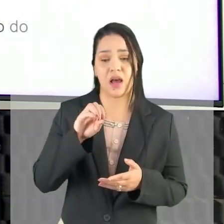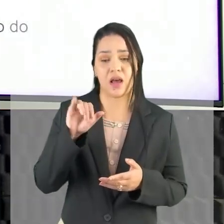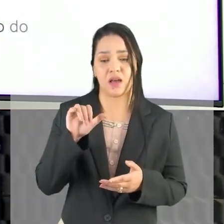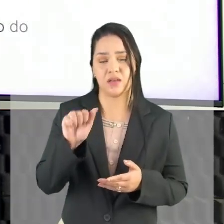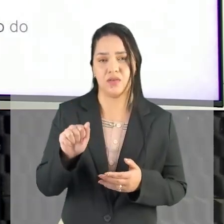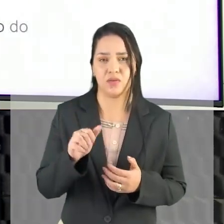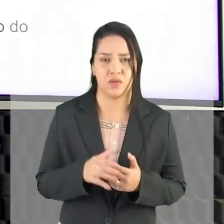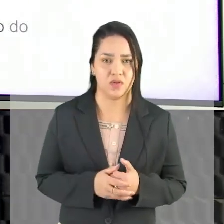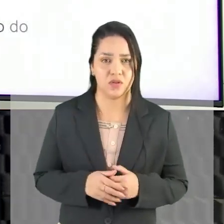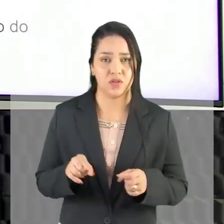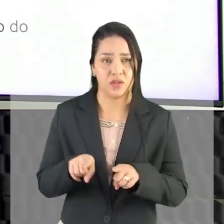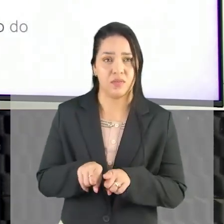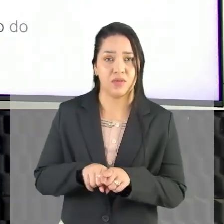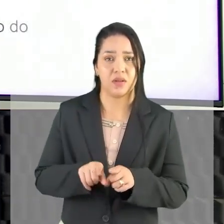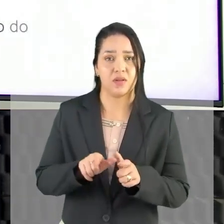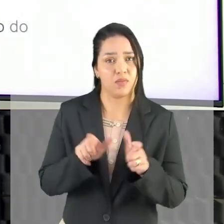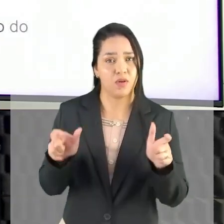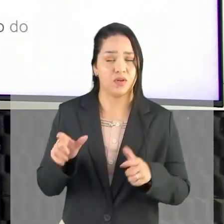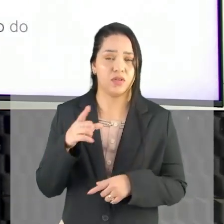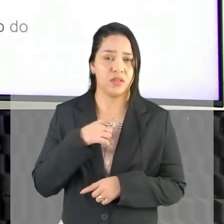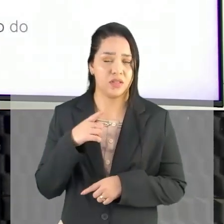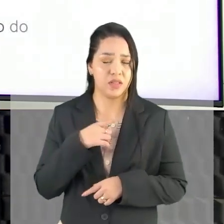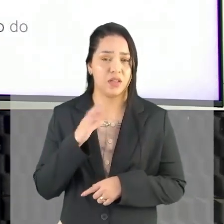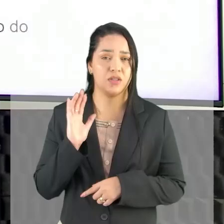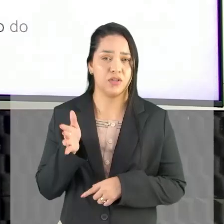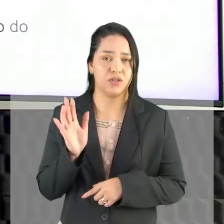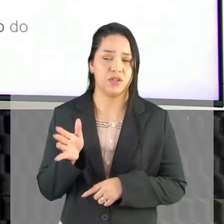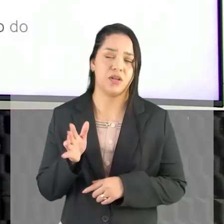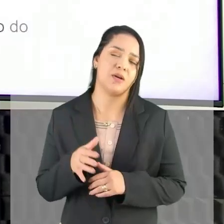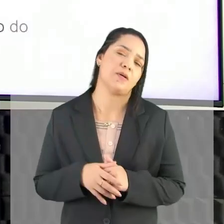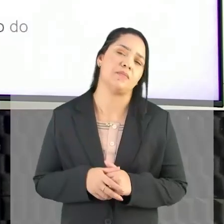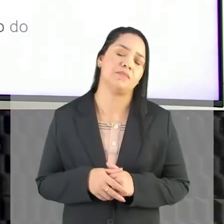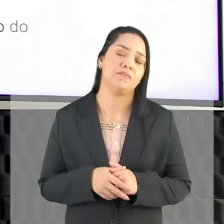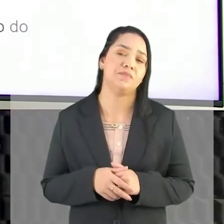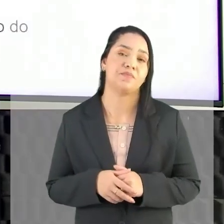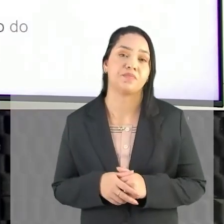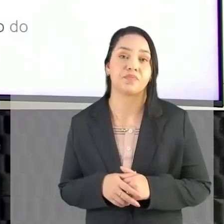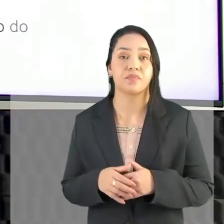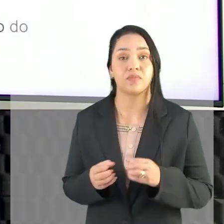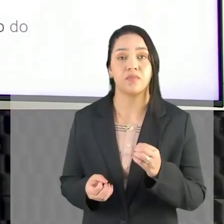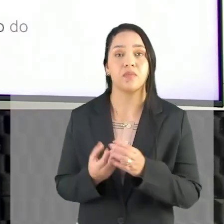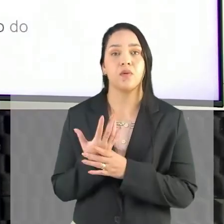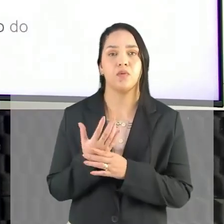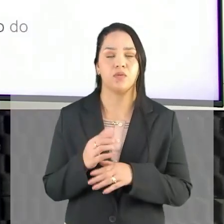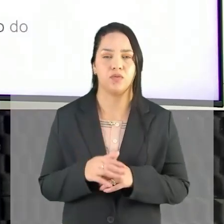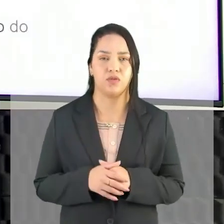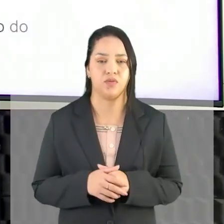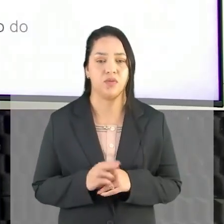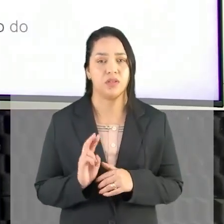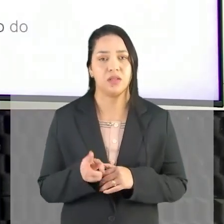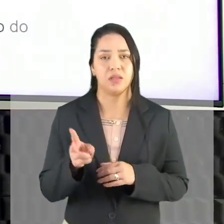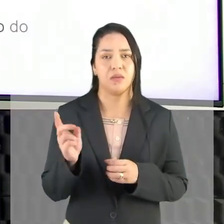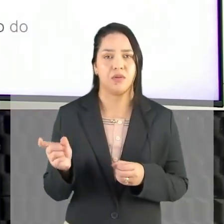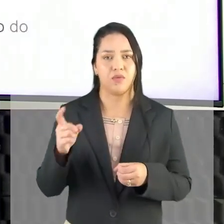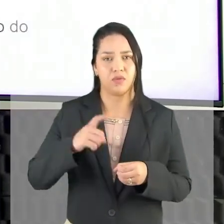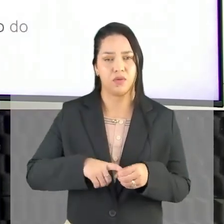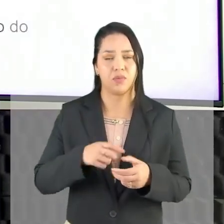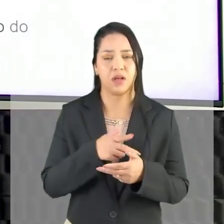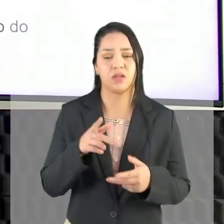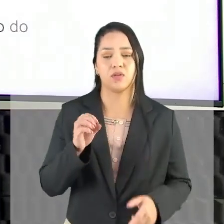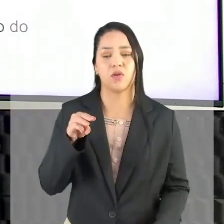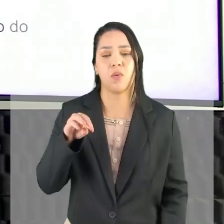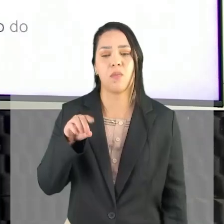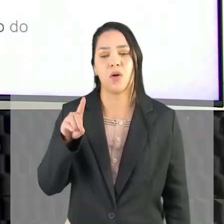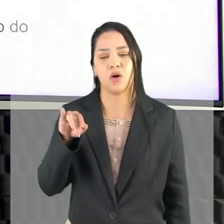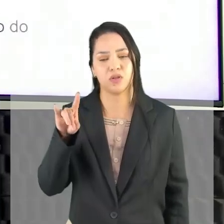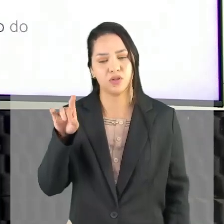trago o latifúndio altamente mecânico, ou melhor, altamente mecanizado e produtivo. Sempre voltado para as commodities